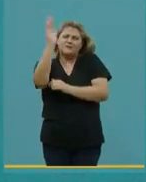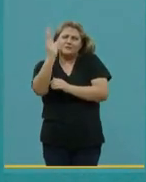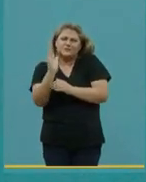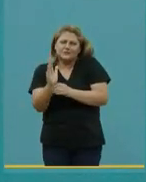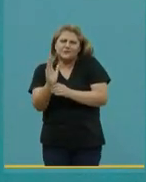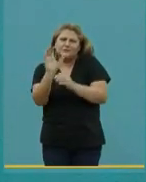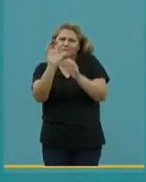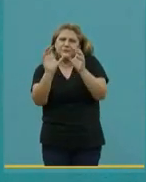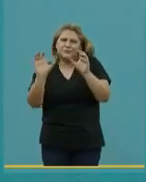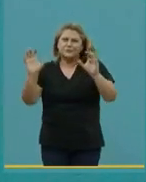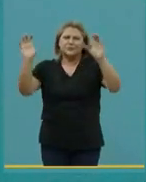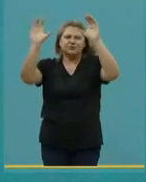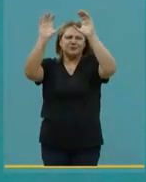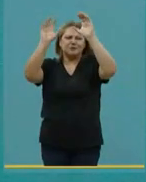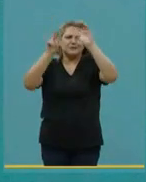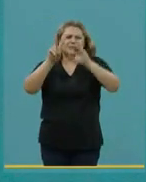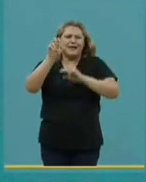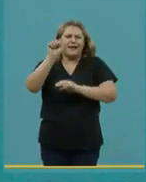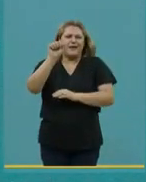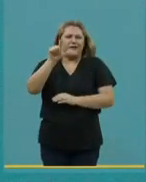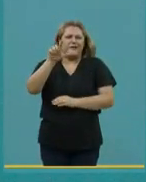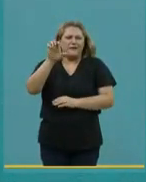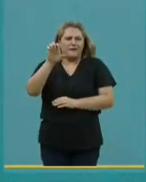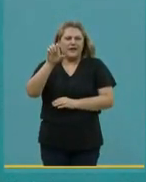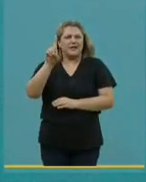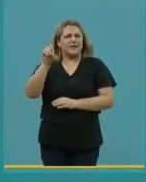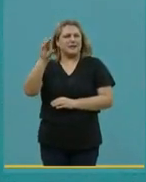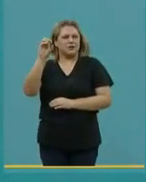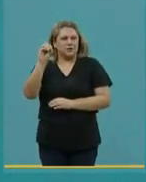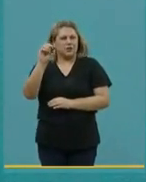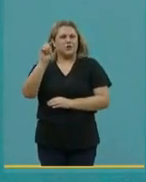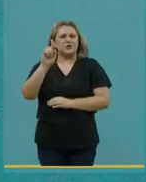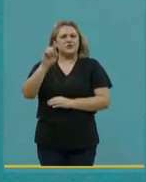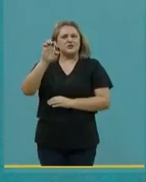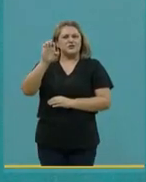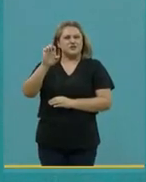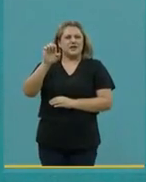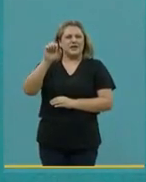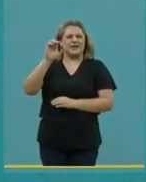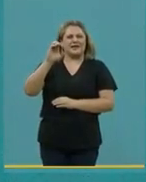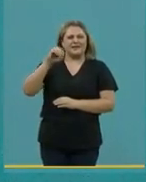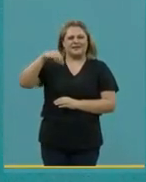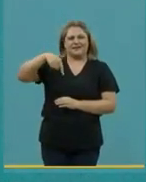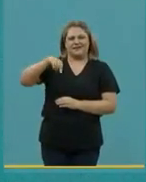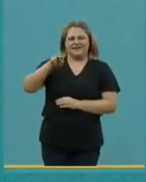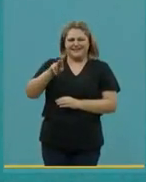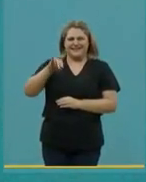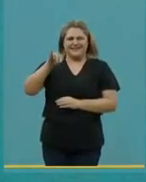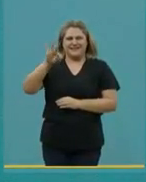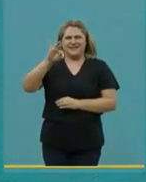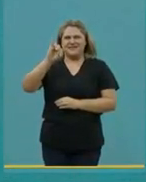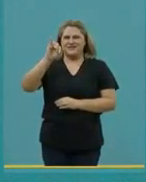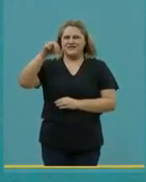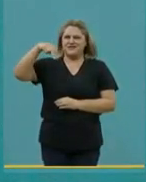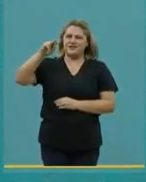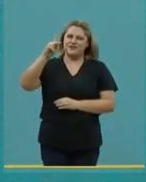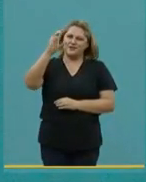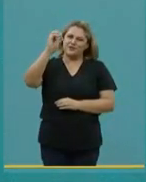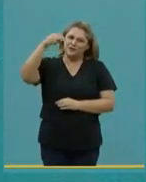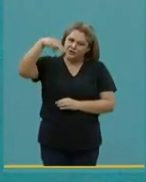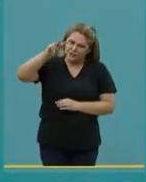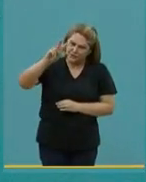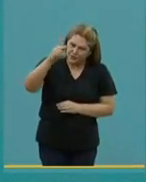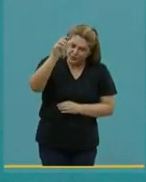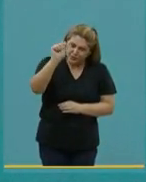o vale do jequitinhonha e do mucuri sabemos que a concentração